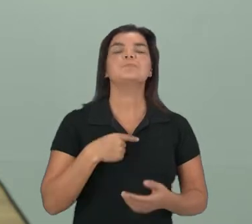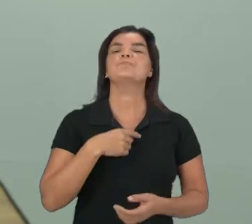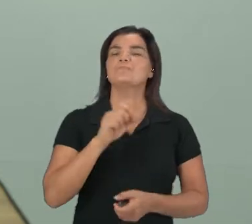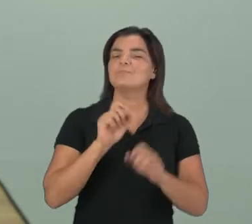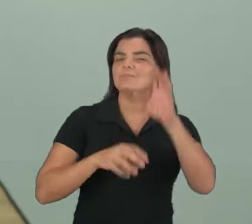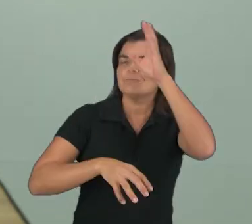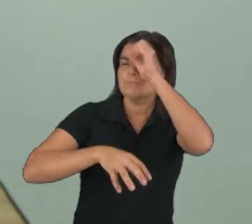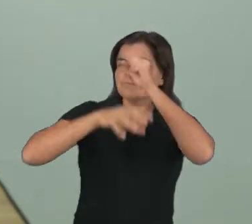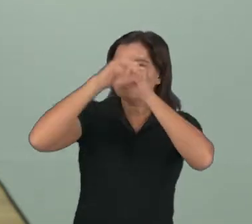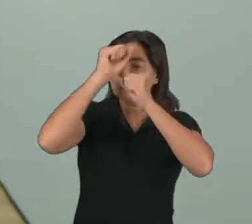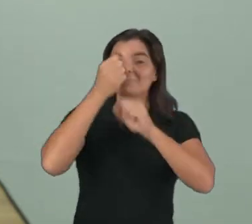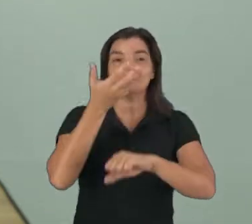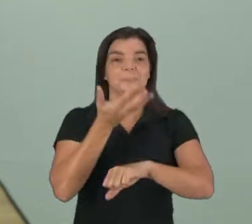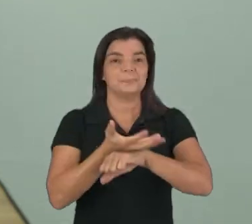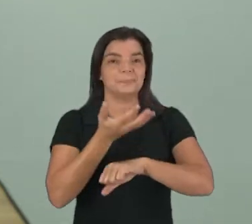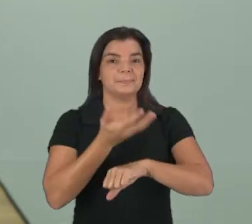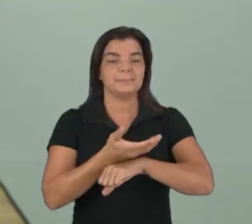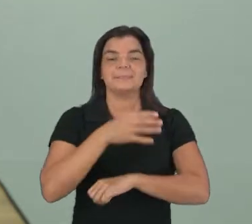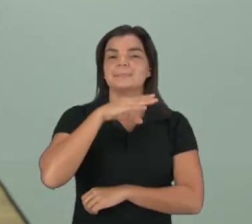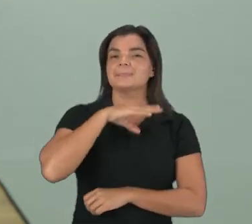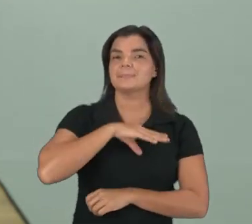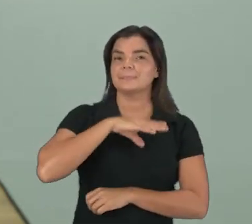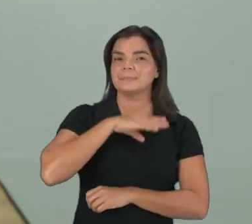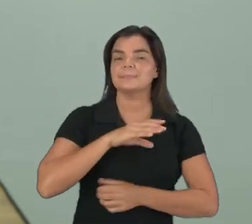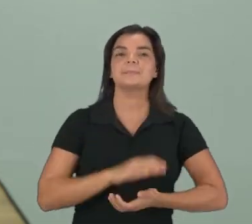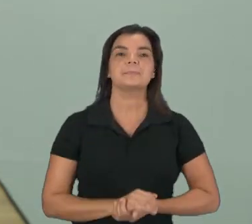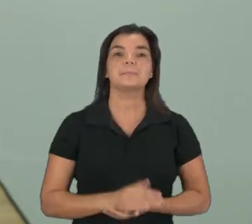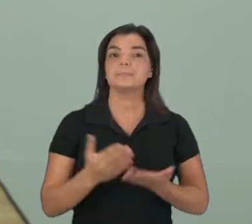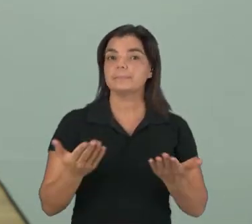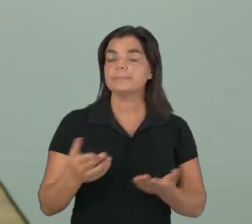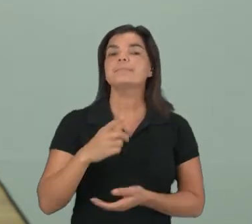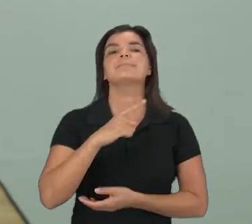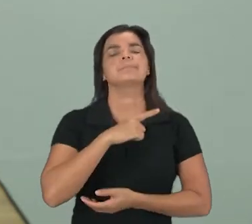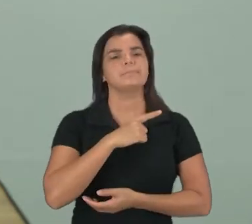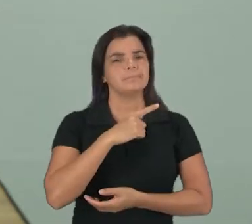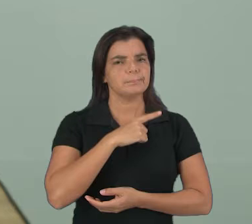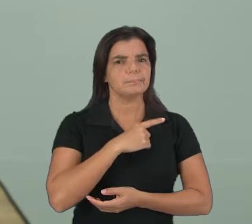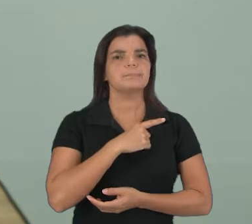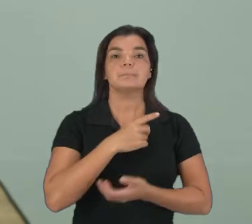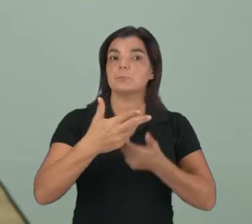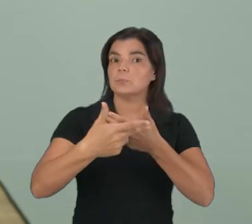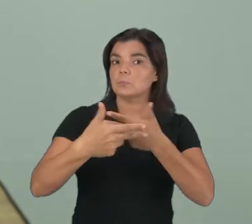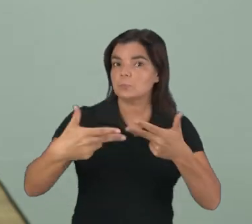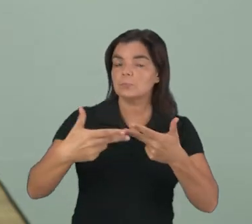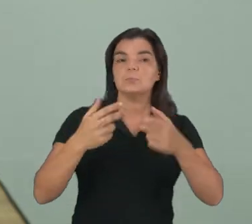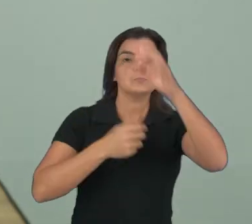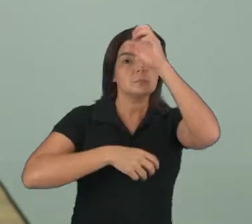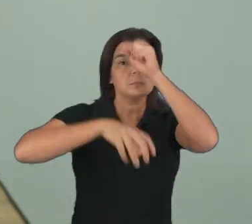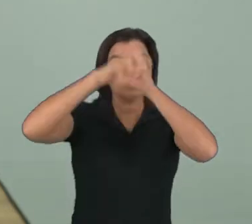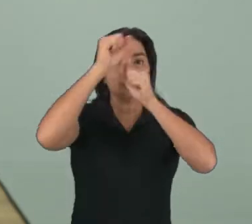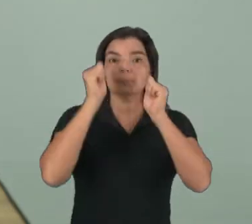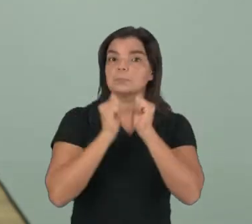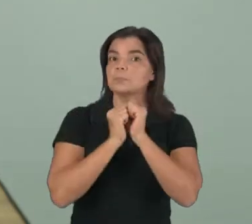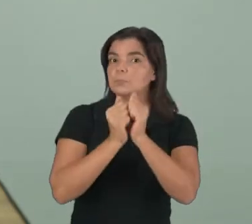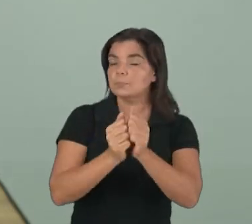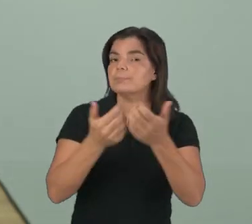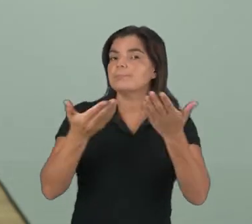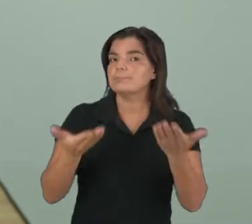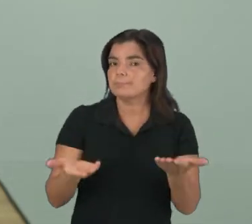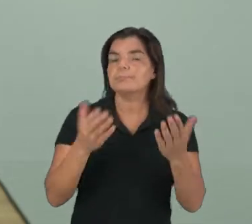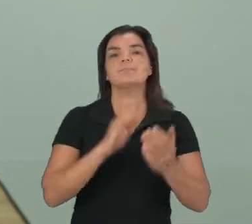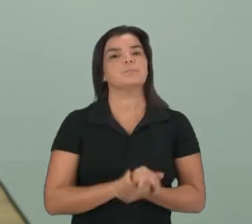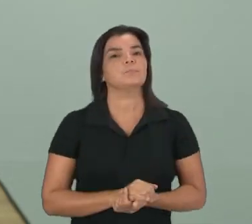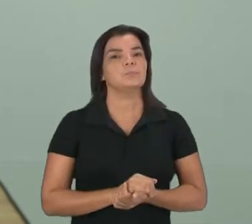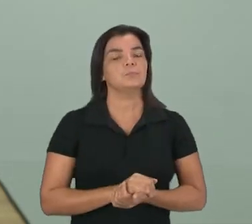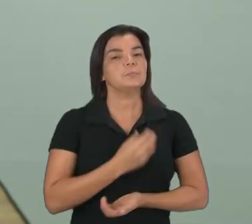do aprendizado na disciplina de língua portuguesa. Isso mesmo, temos muitas coisas para aprender hoje juntos e para isso eu